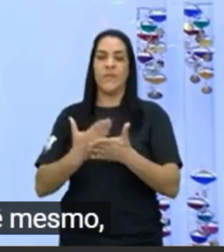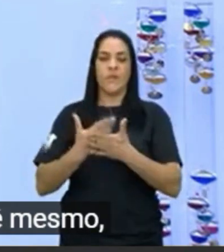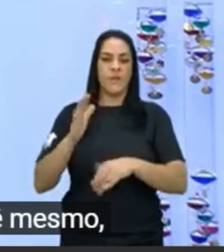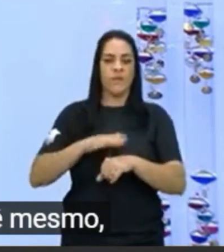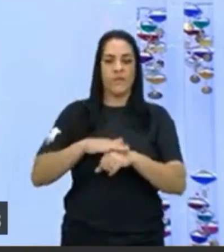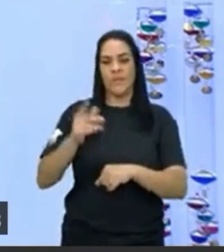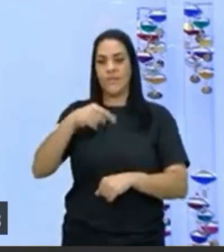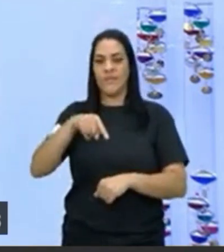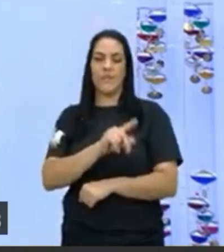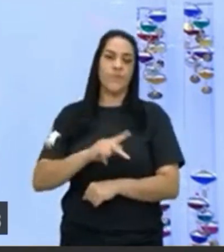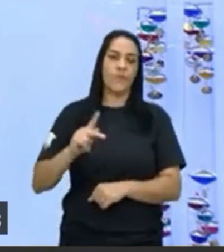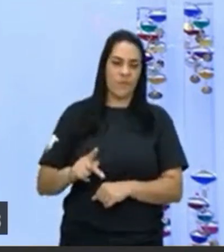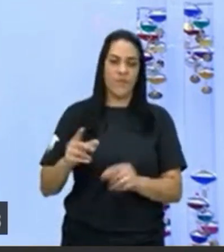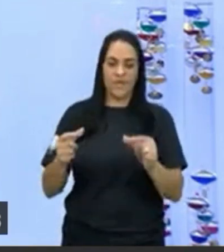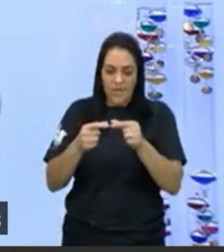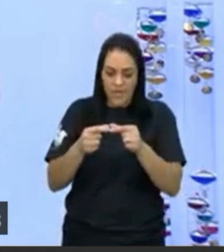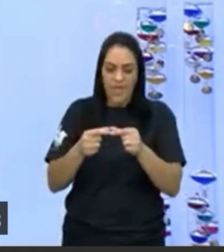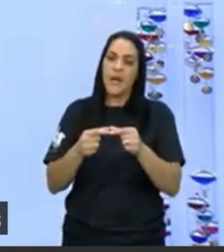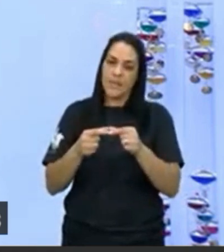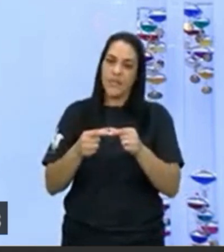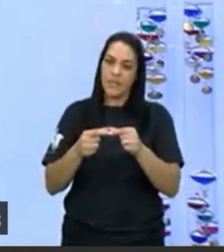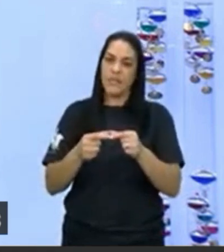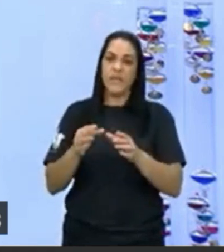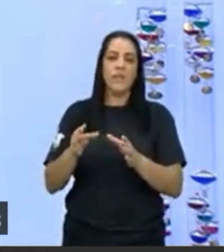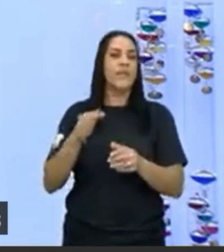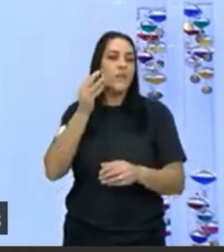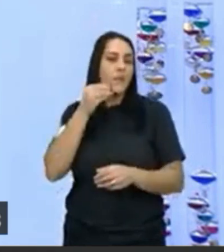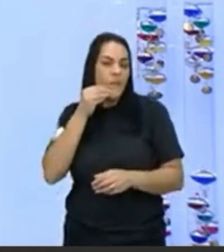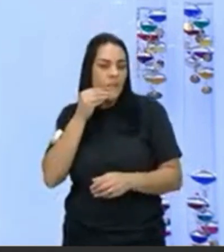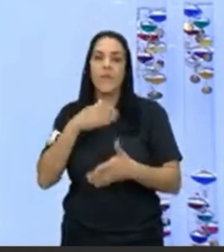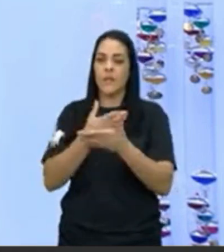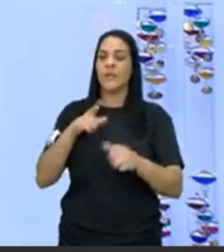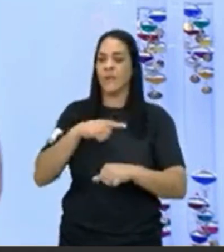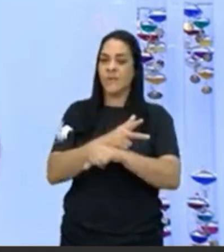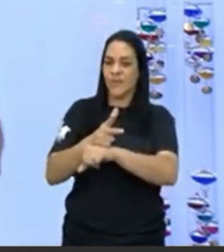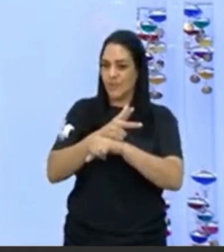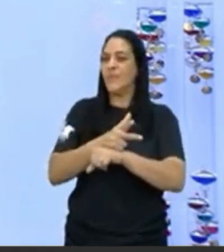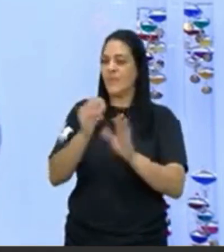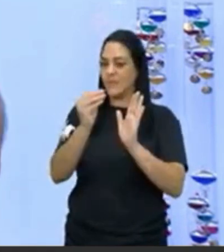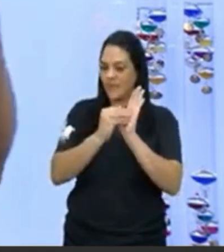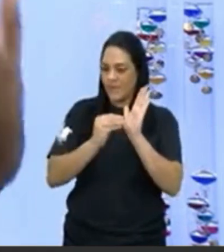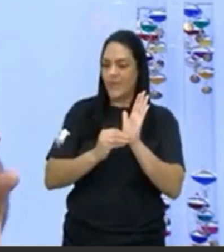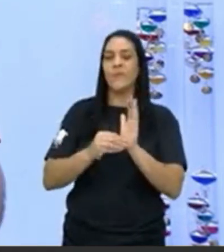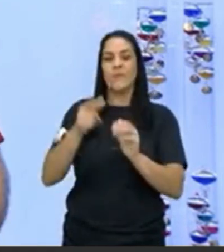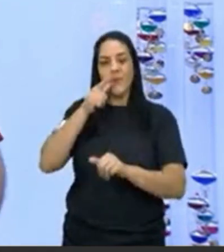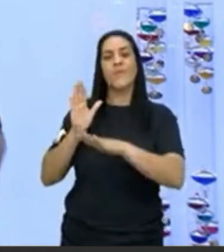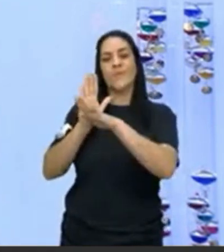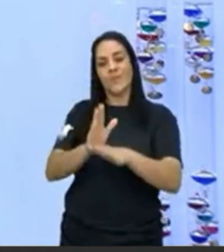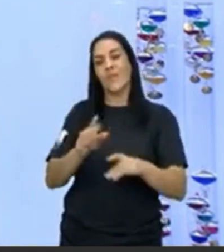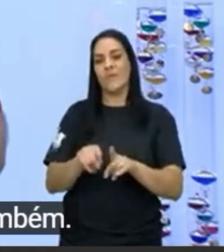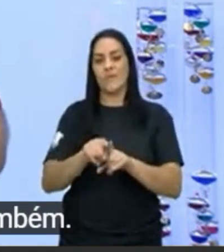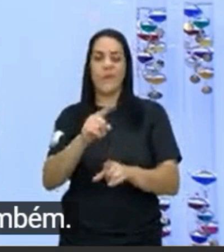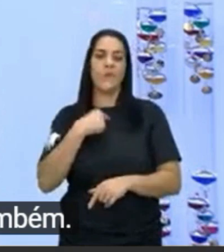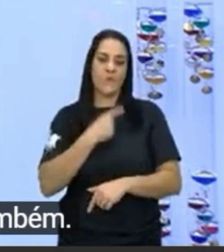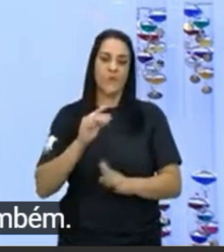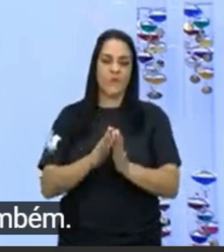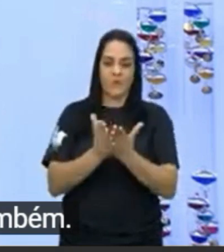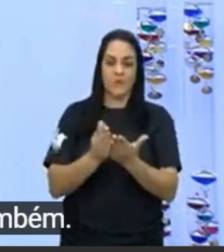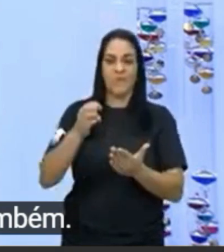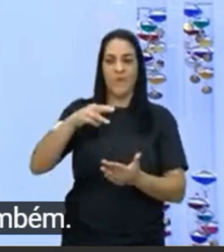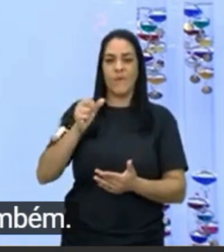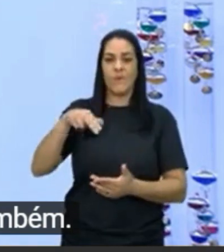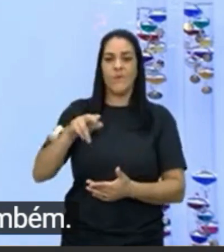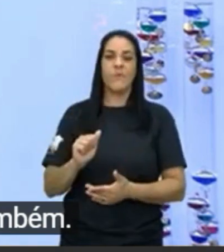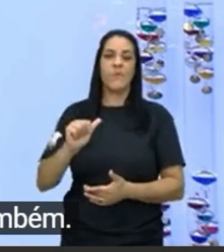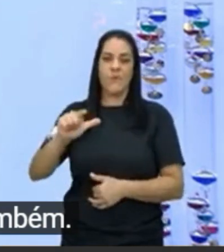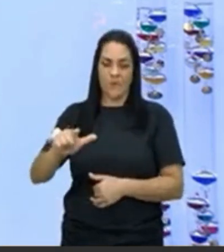aula, e faça você mesmo, professor. Encaixe o sensor, testa ele. Nós temos vídeos tutoriais para te ajudar, além do nosso manual também